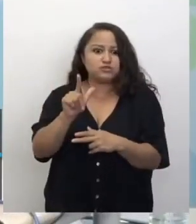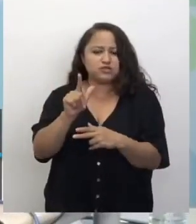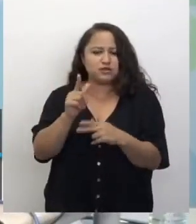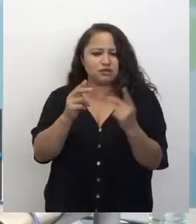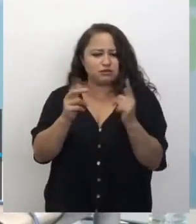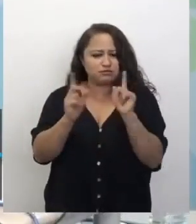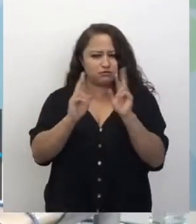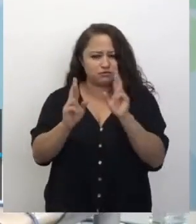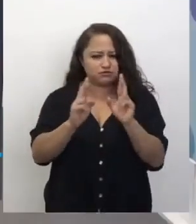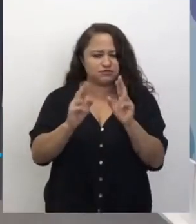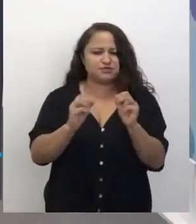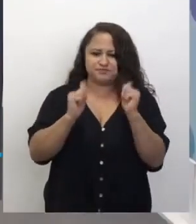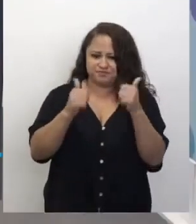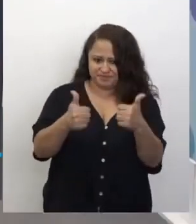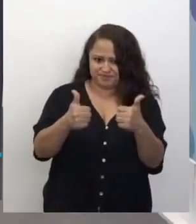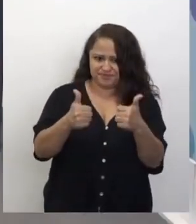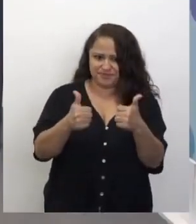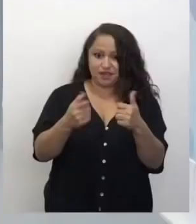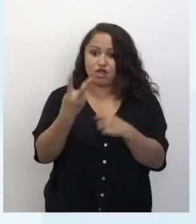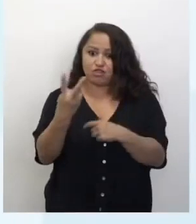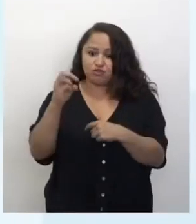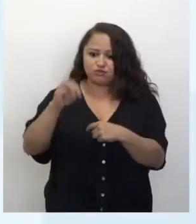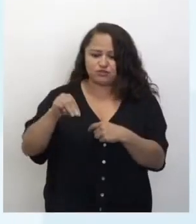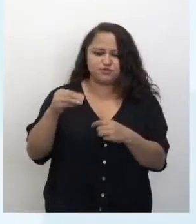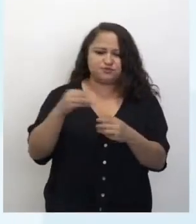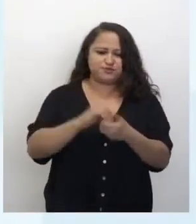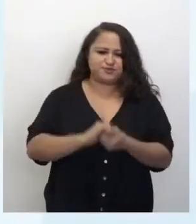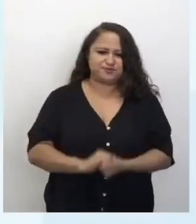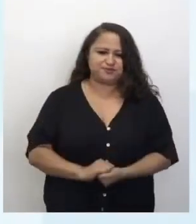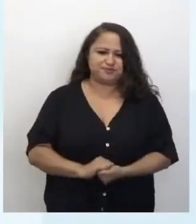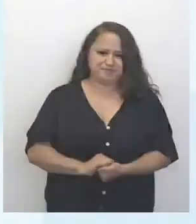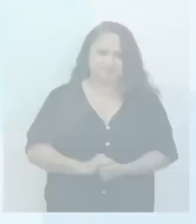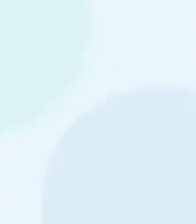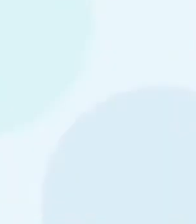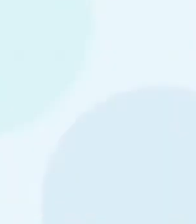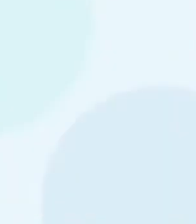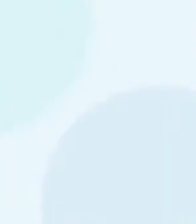observar bastante, tá bom? Ok, voltamos em 2 minutos.